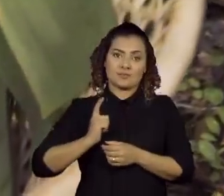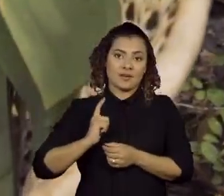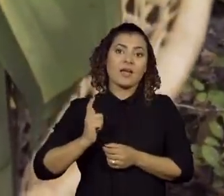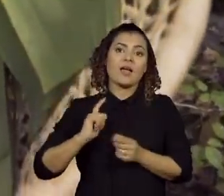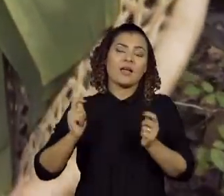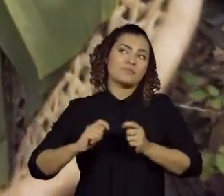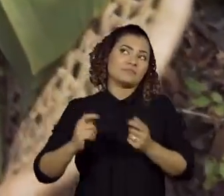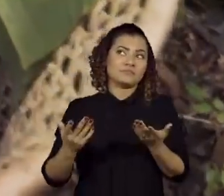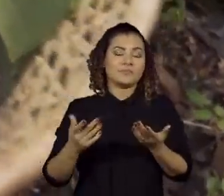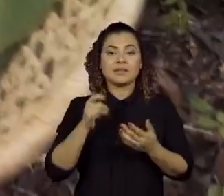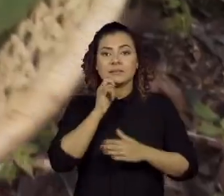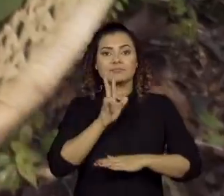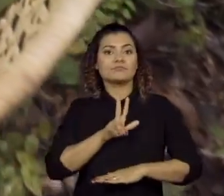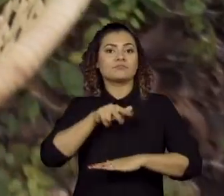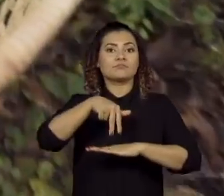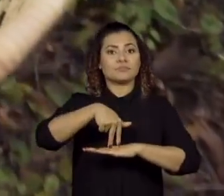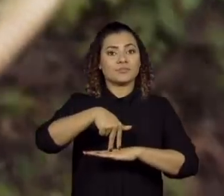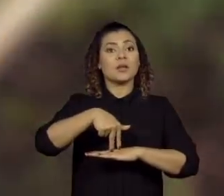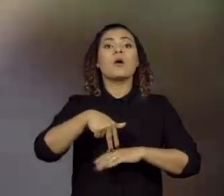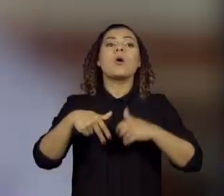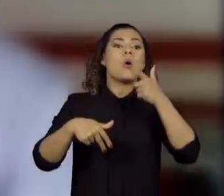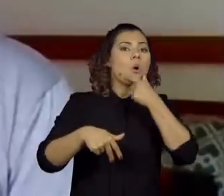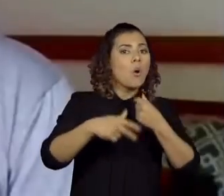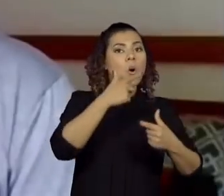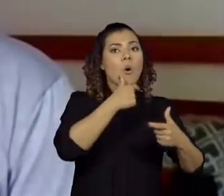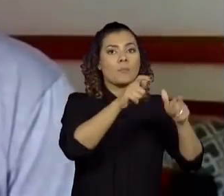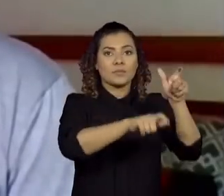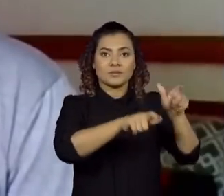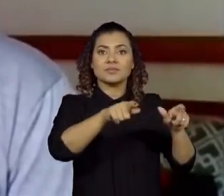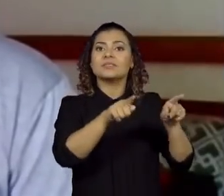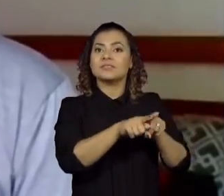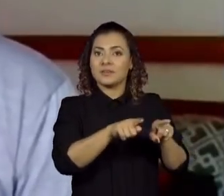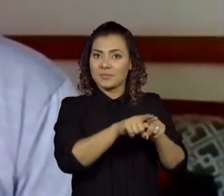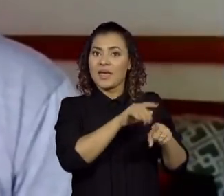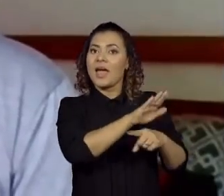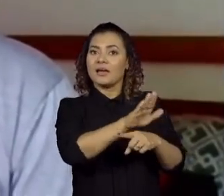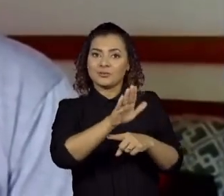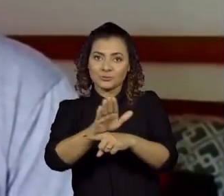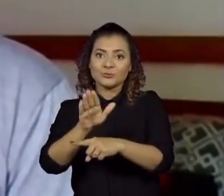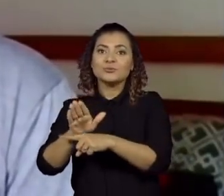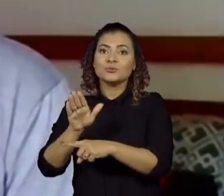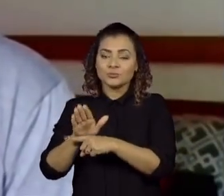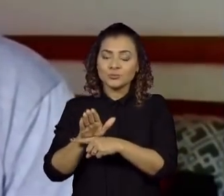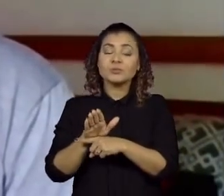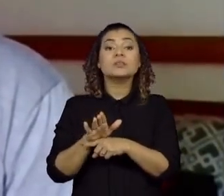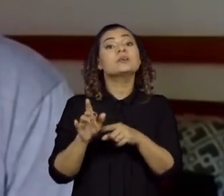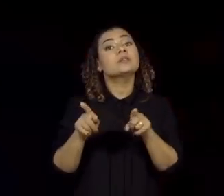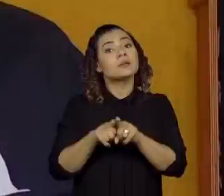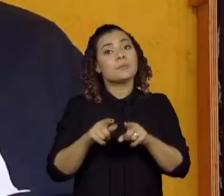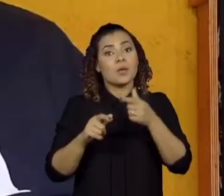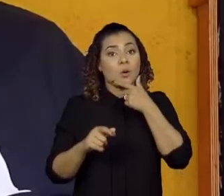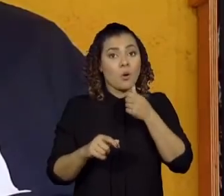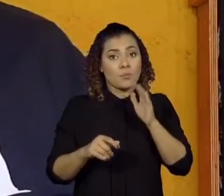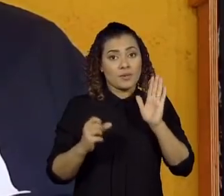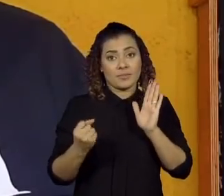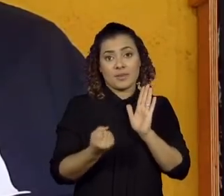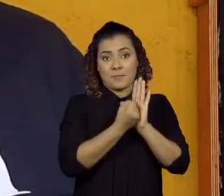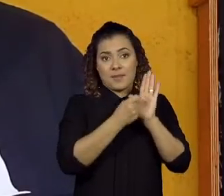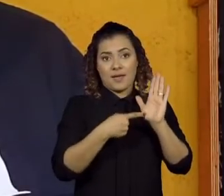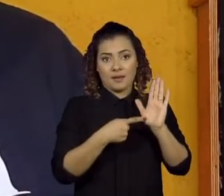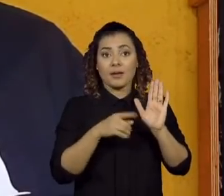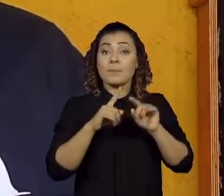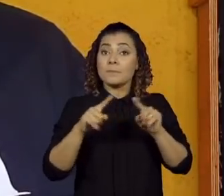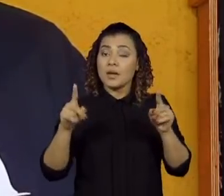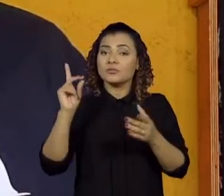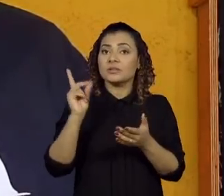ela tem protagonismo de homens, né? Da confecção, da arte, especialmente de homens. Na verdade, ele foi